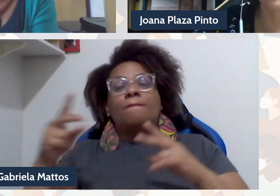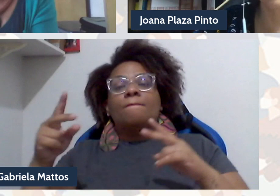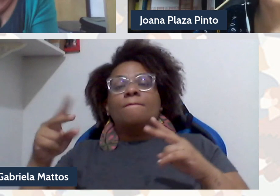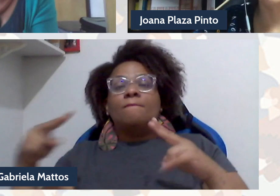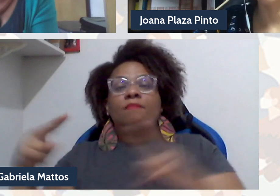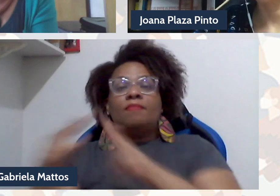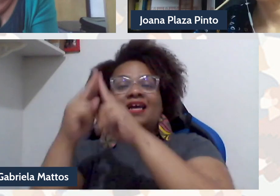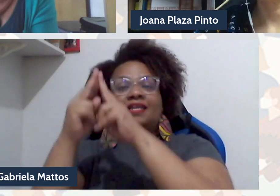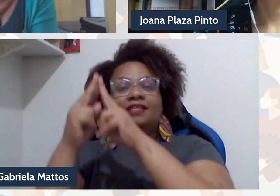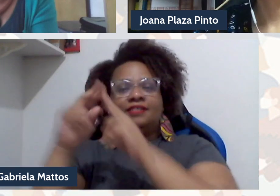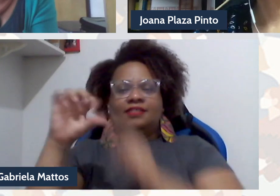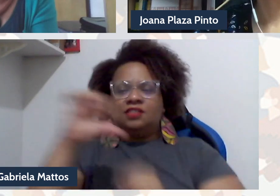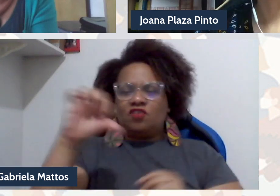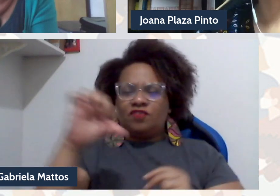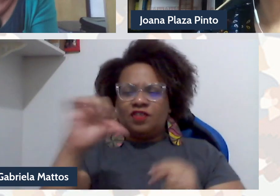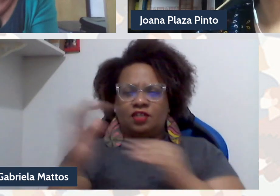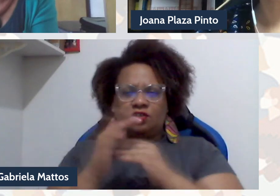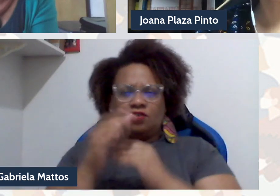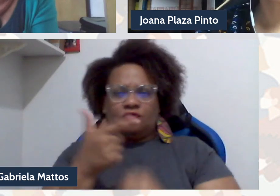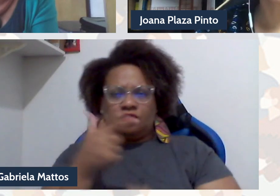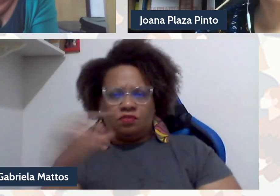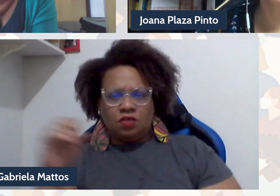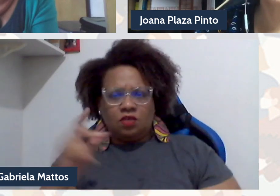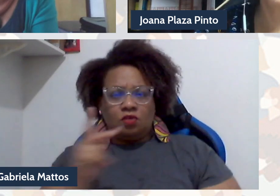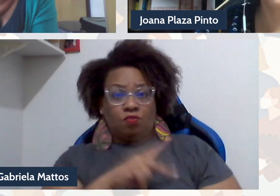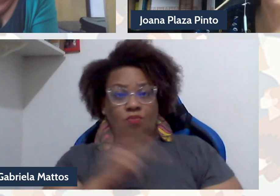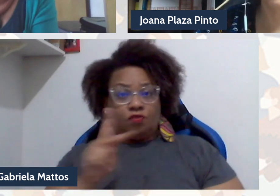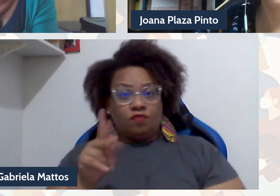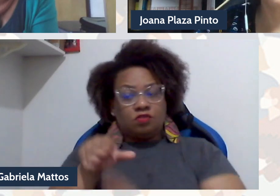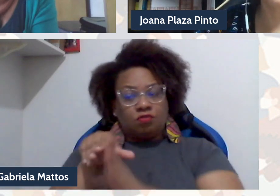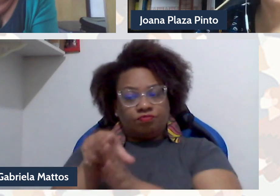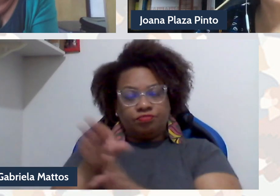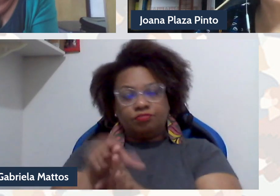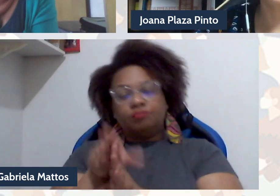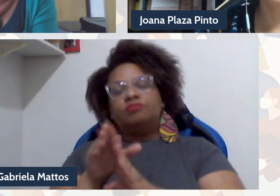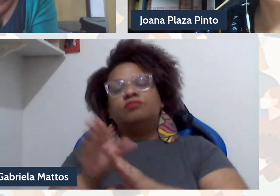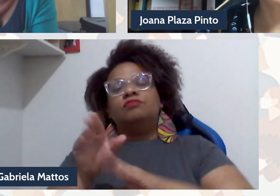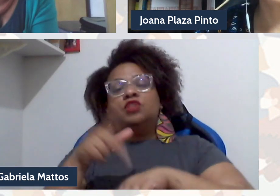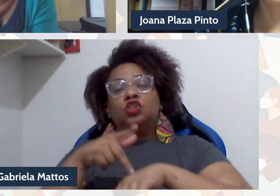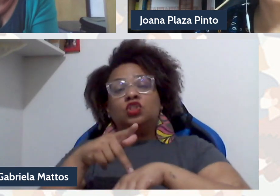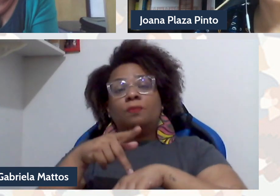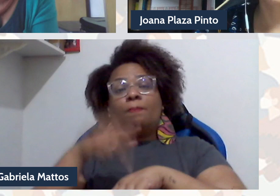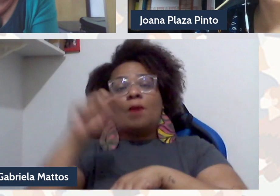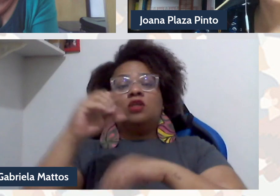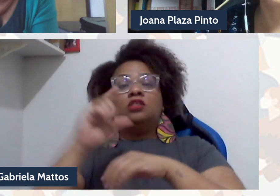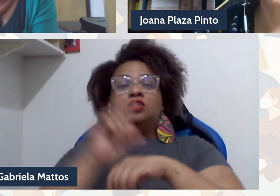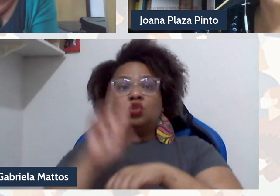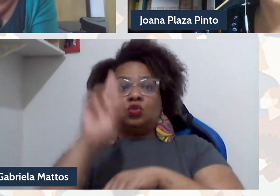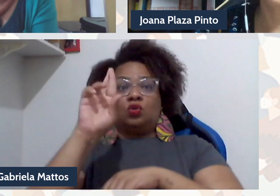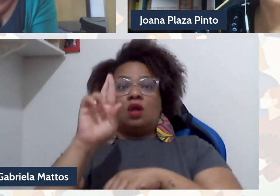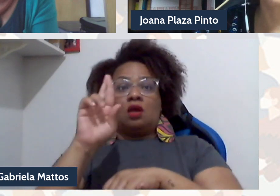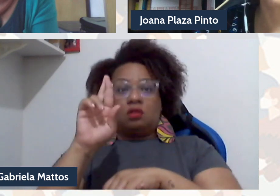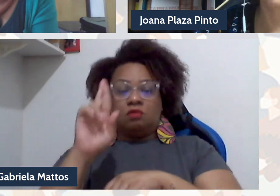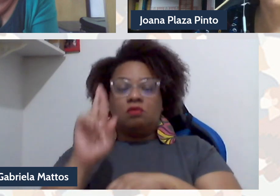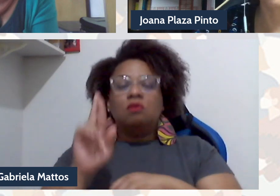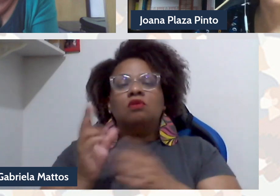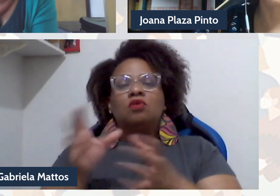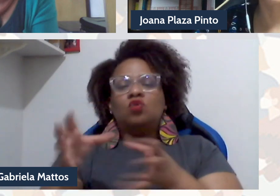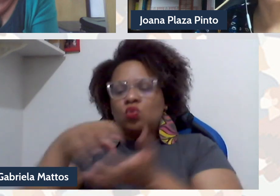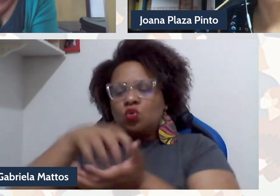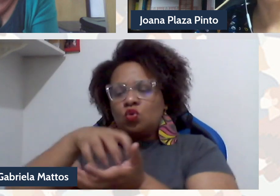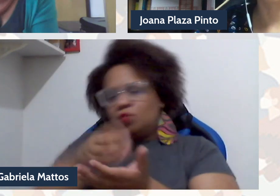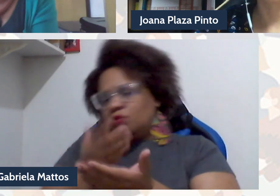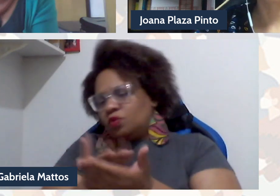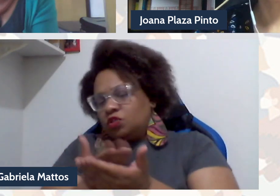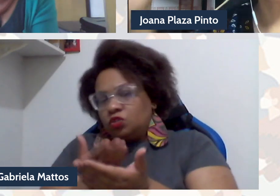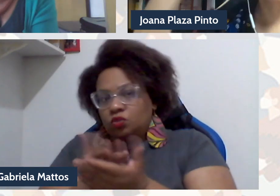sob a supervisão de Jacques Derrida. Fez pós-doutorado no Núcleo de Estudos de Gênero PAGU,